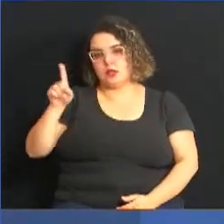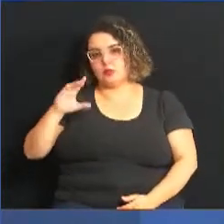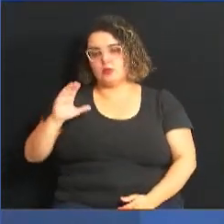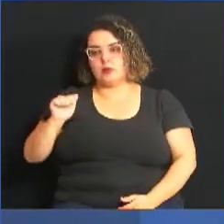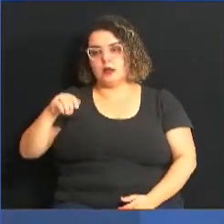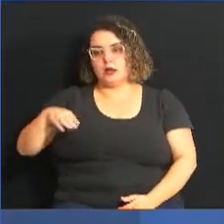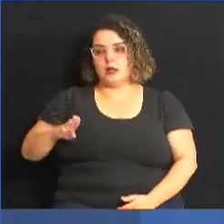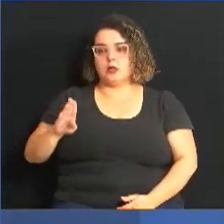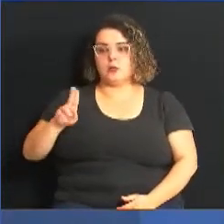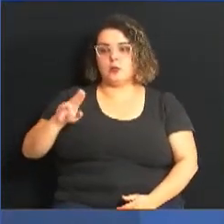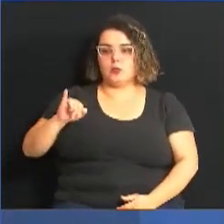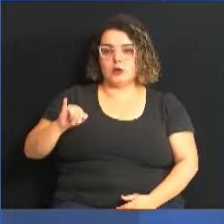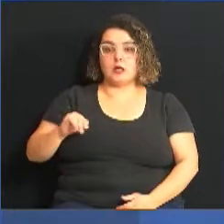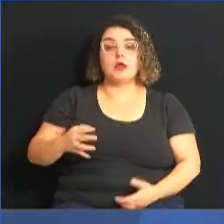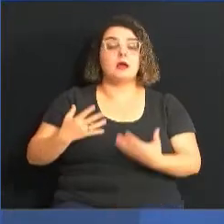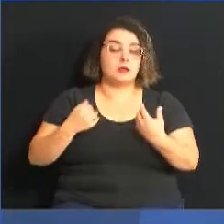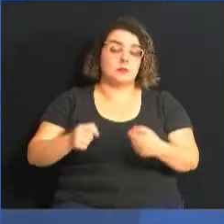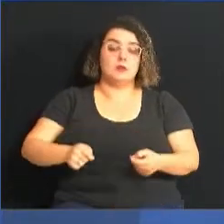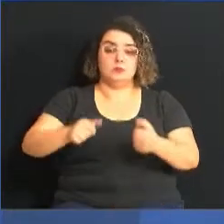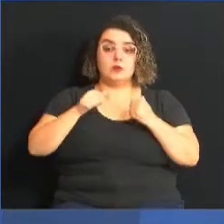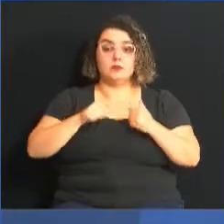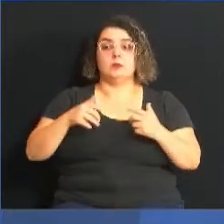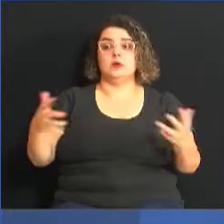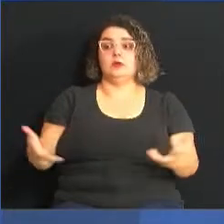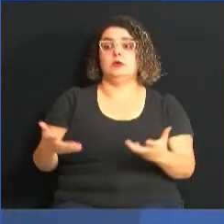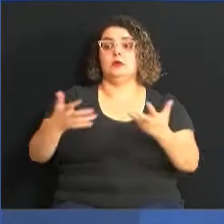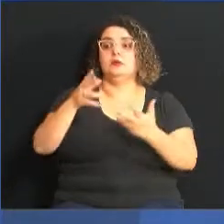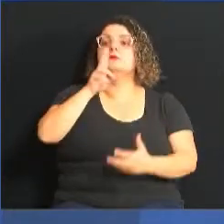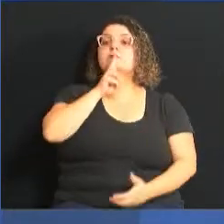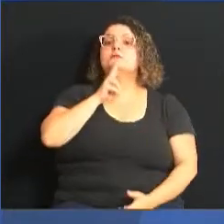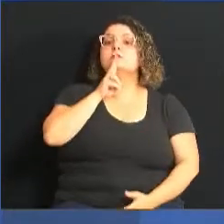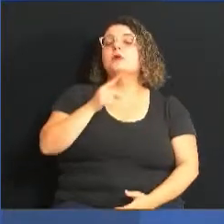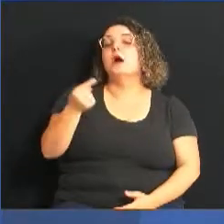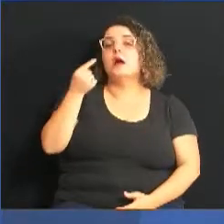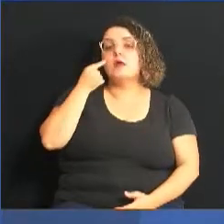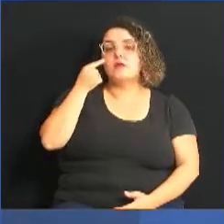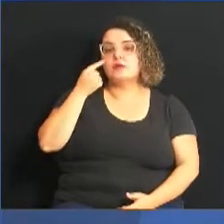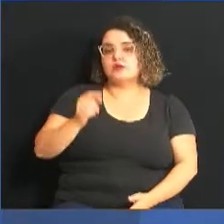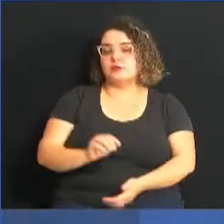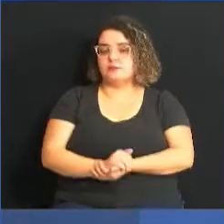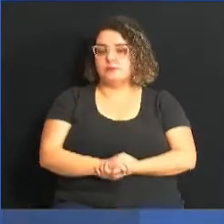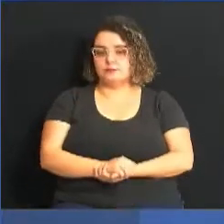de melhorias por iniciativa do vereador Nelson Osseri. Confira.